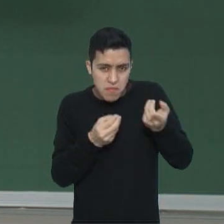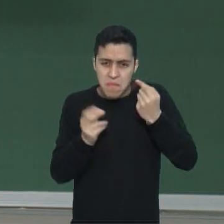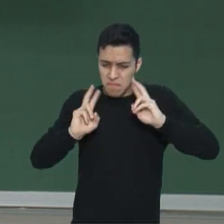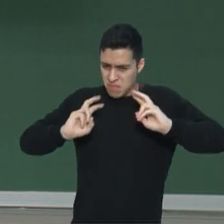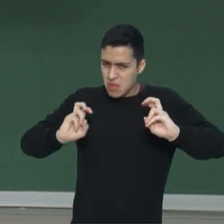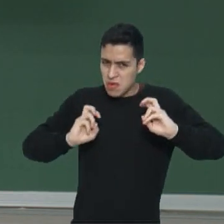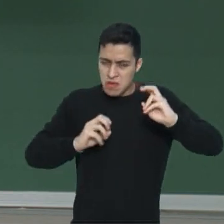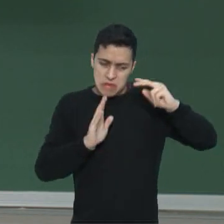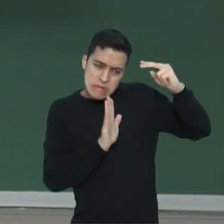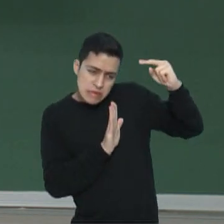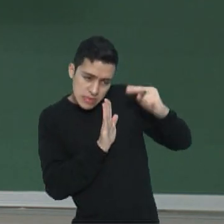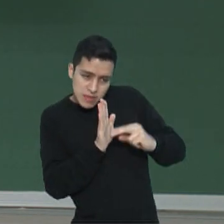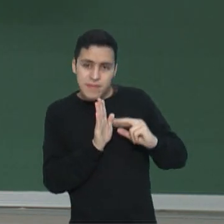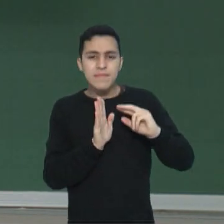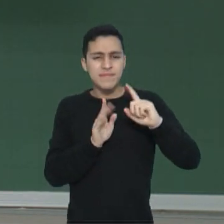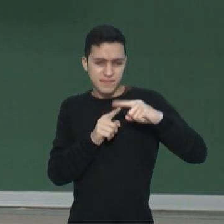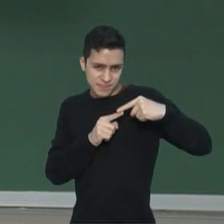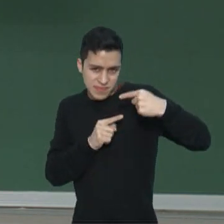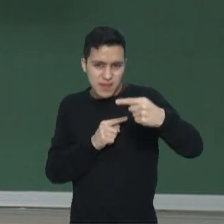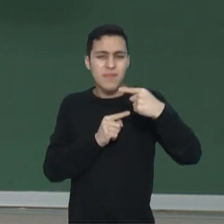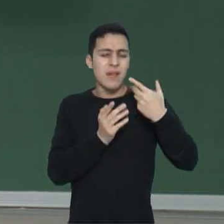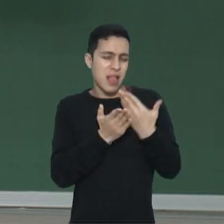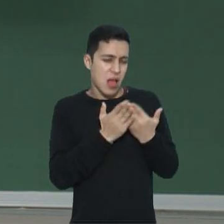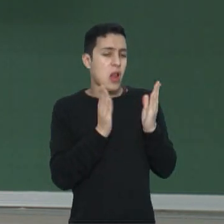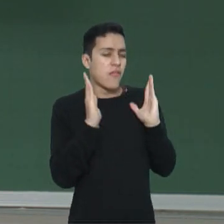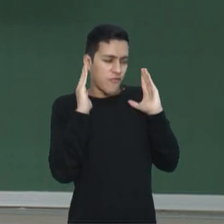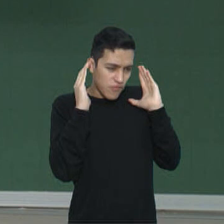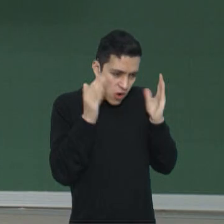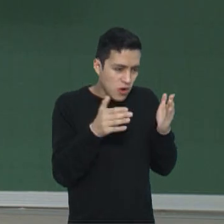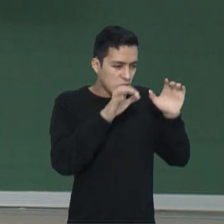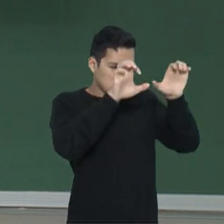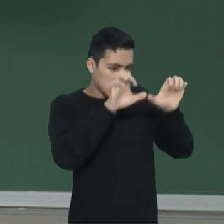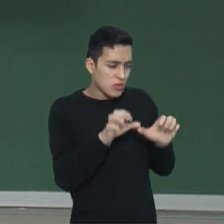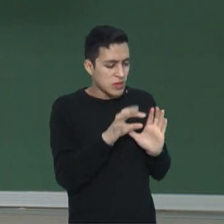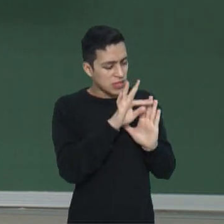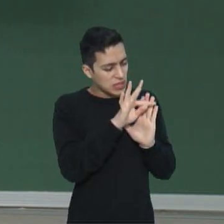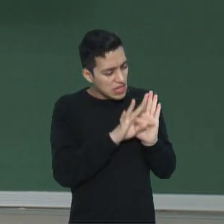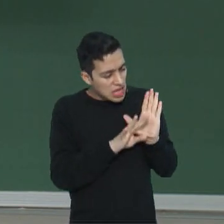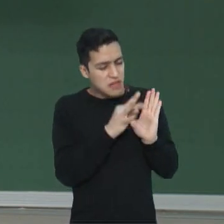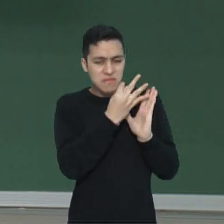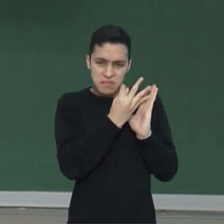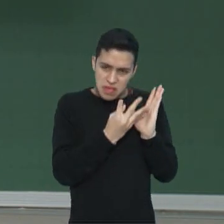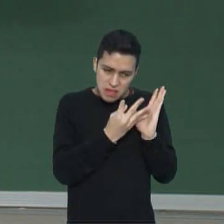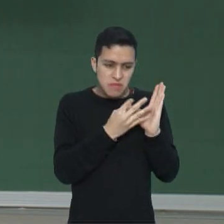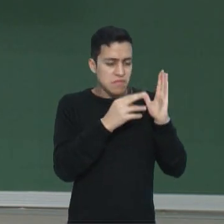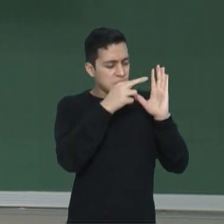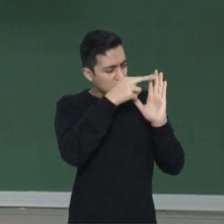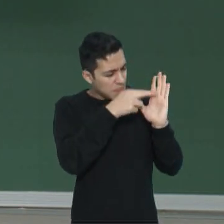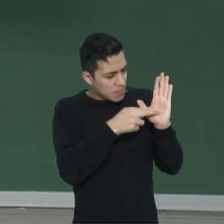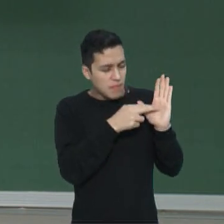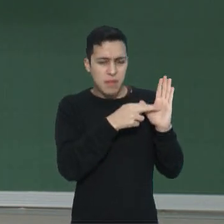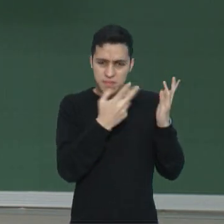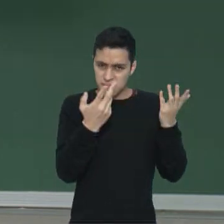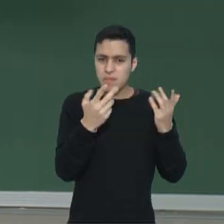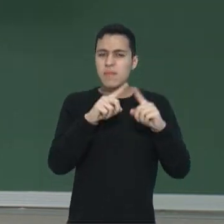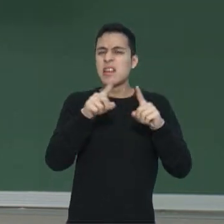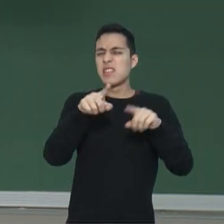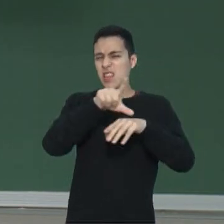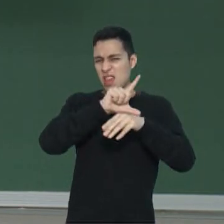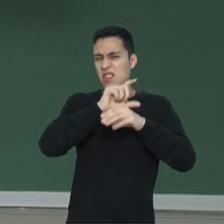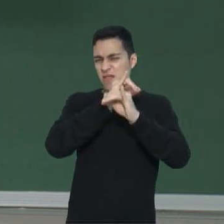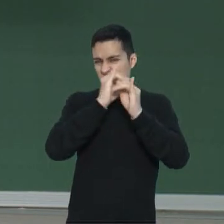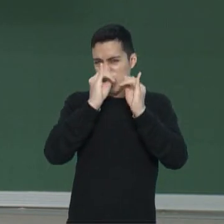gente vai ter uma aula só sobre estrutura do texto normativo, mas eu adianto alguma coisa para você. A